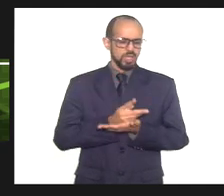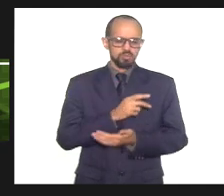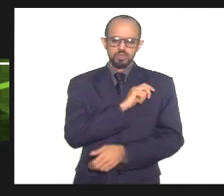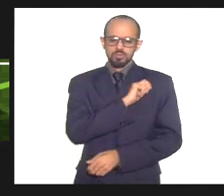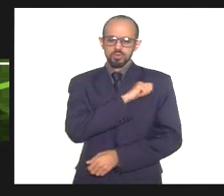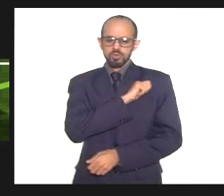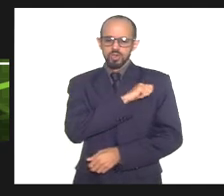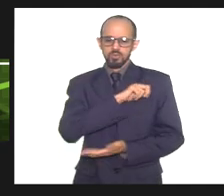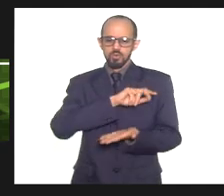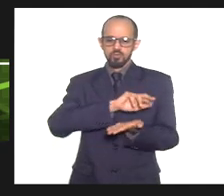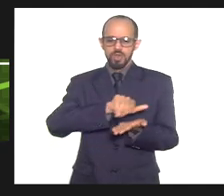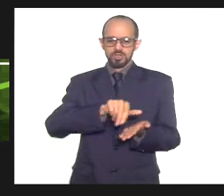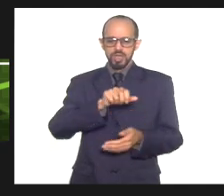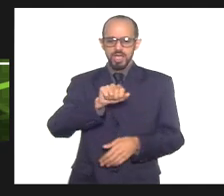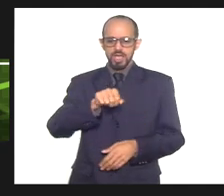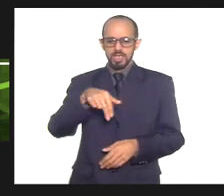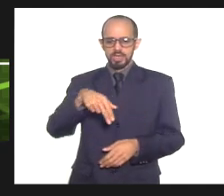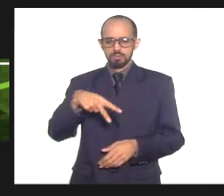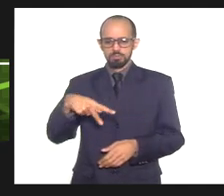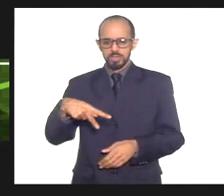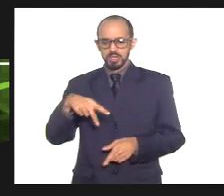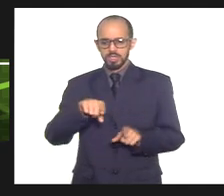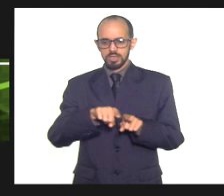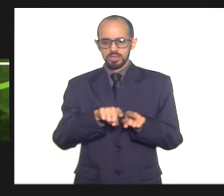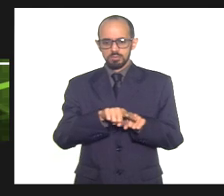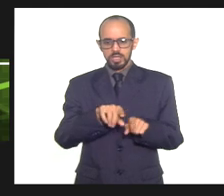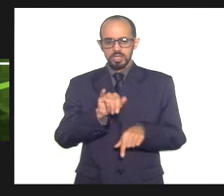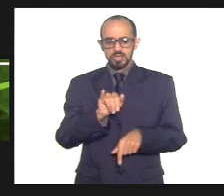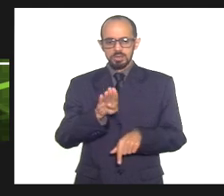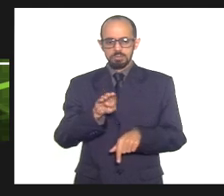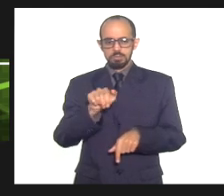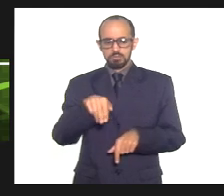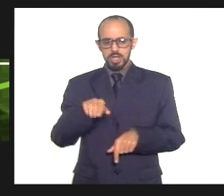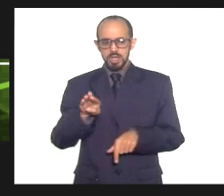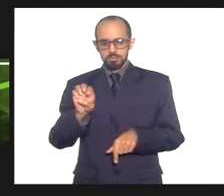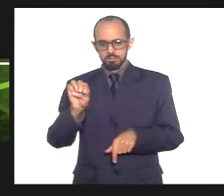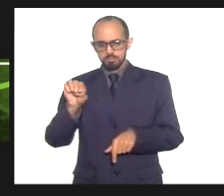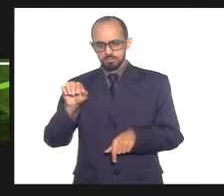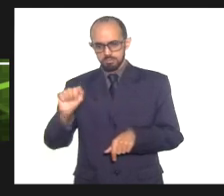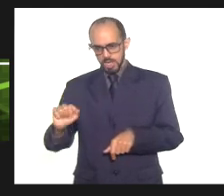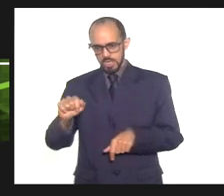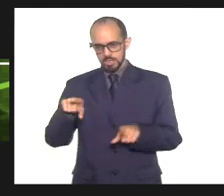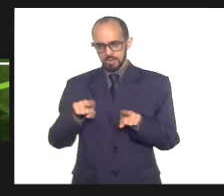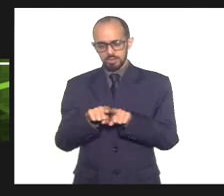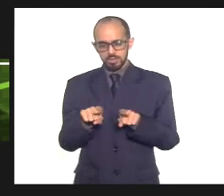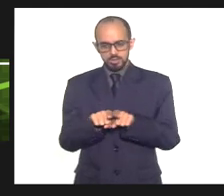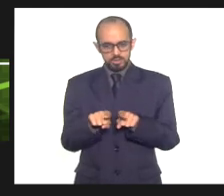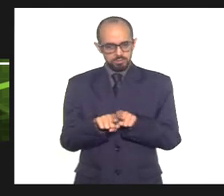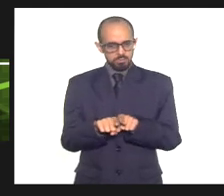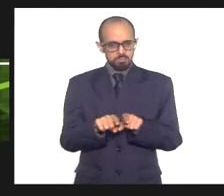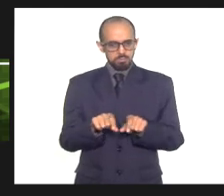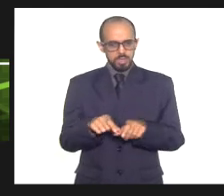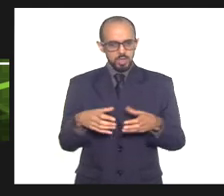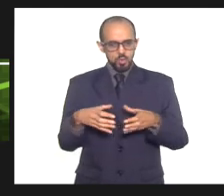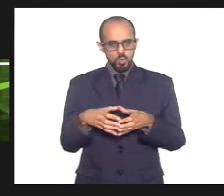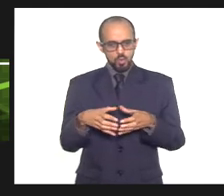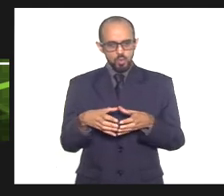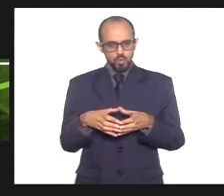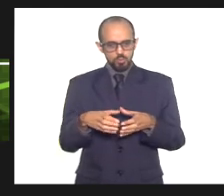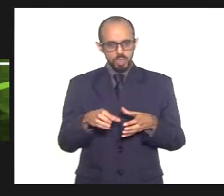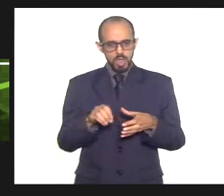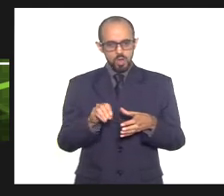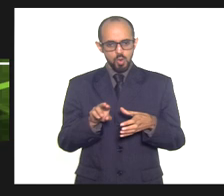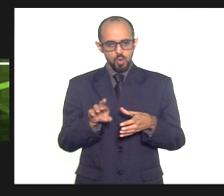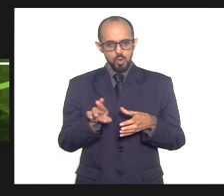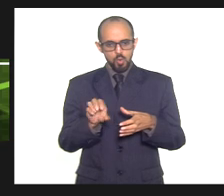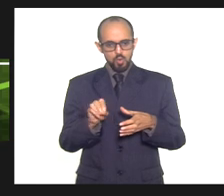a ANP, próprio IBAMA, e até um grupo da Ouro Negro,